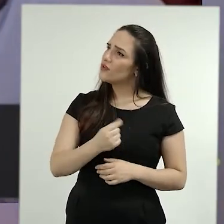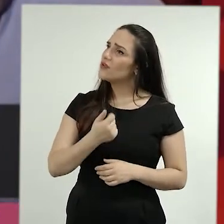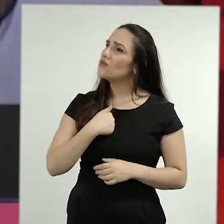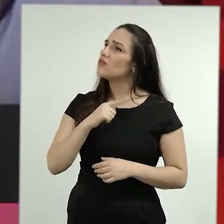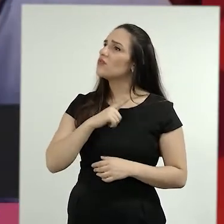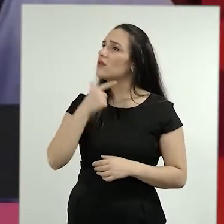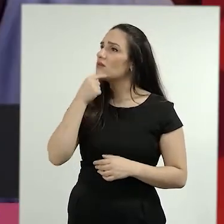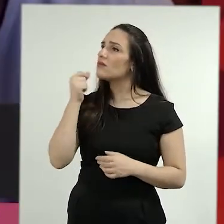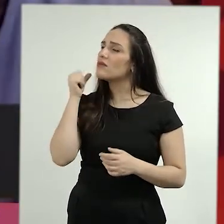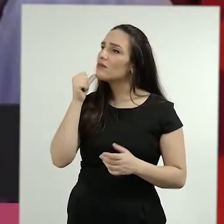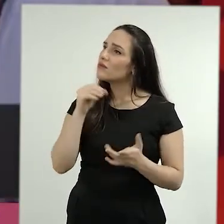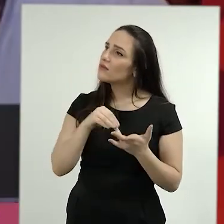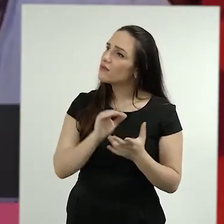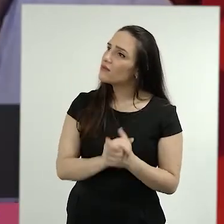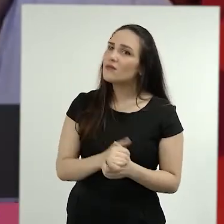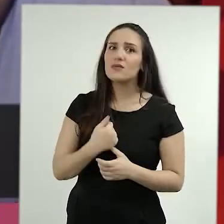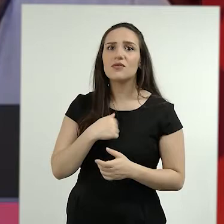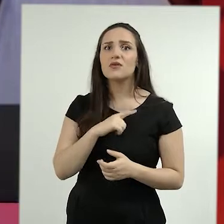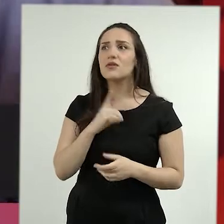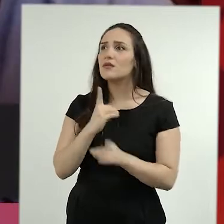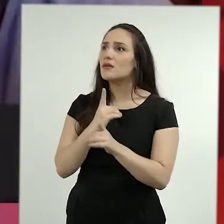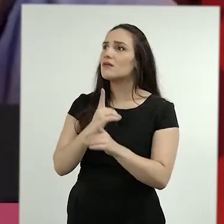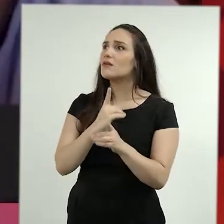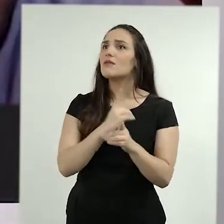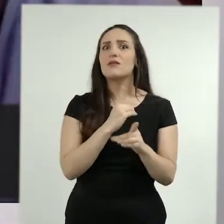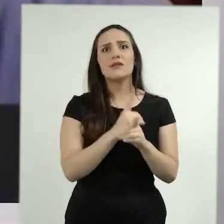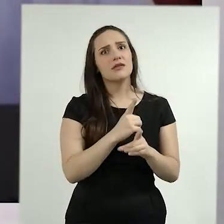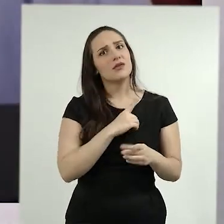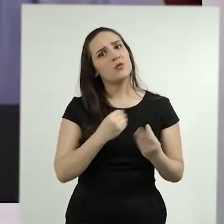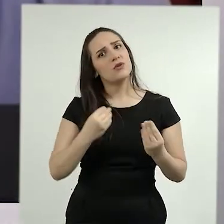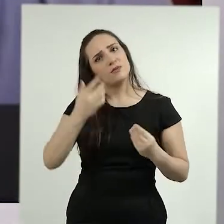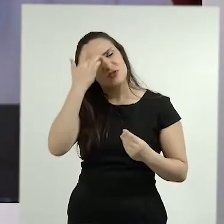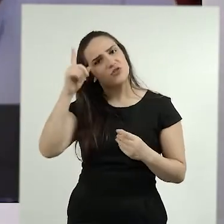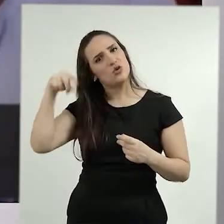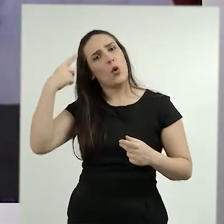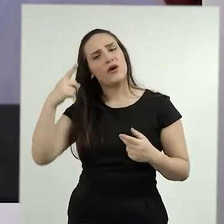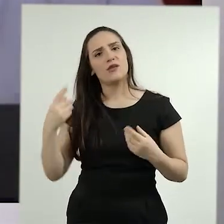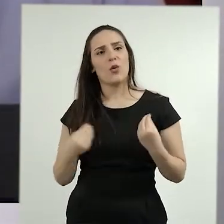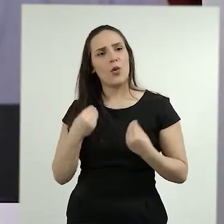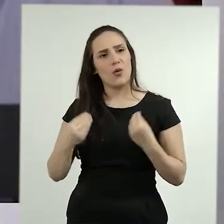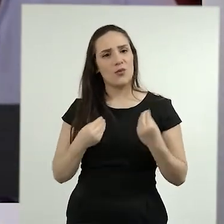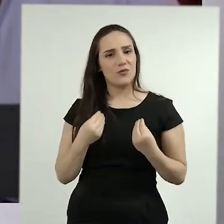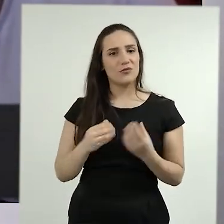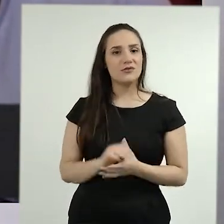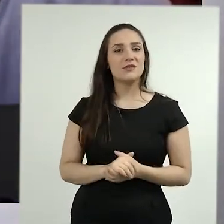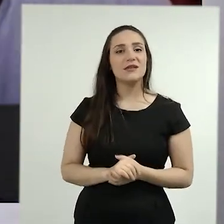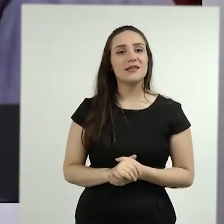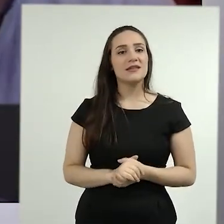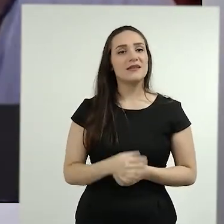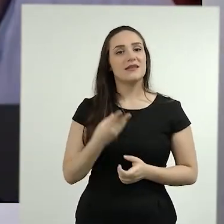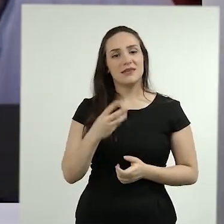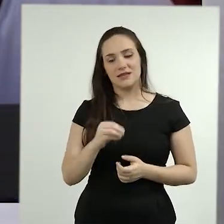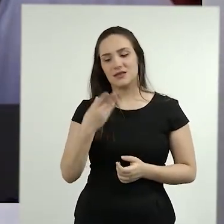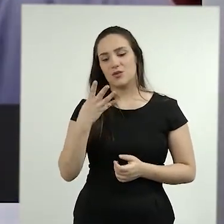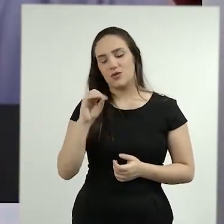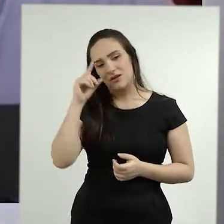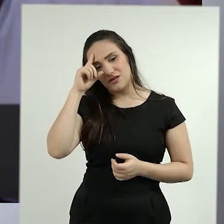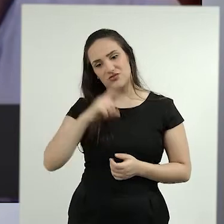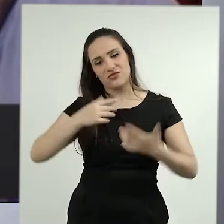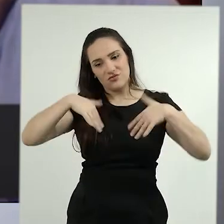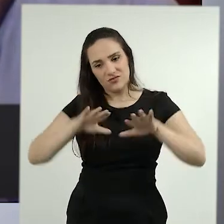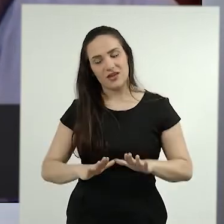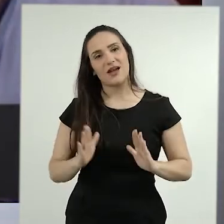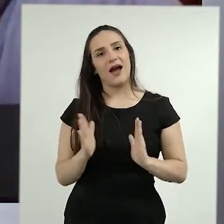Muita gente descobriu que tinha marido, esposa, não é? Muita gente surtou aí, ficando em casa por mais de 30, 40